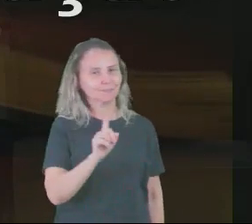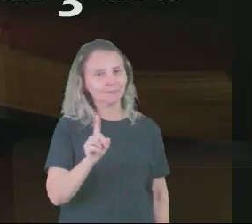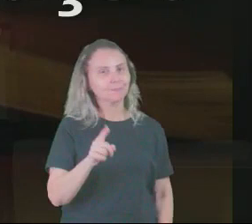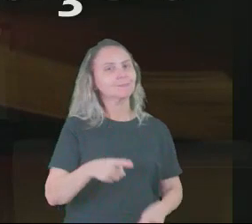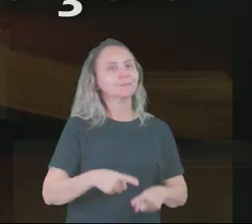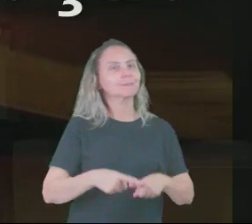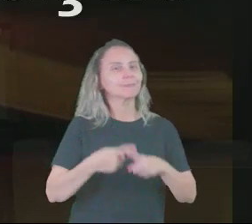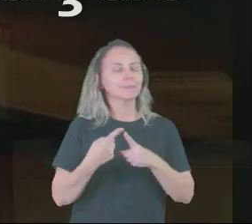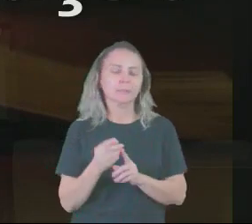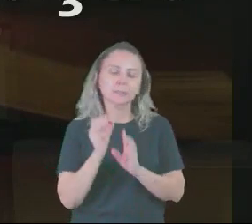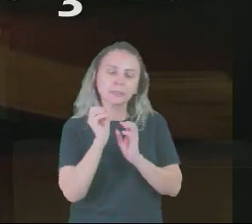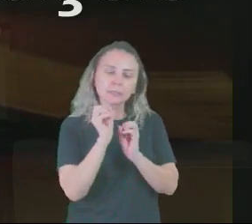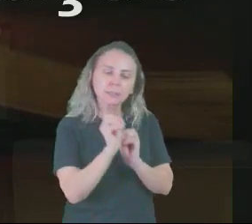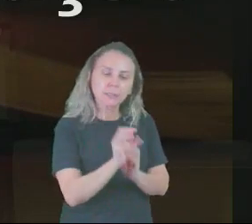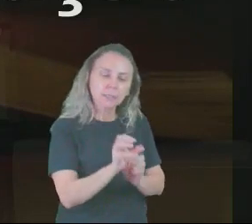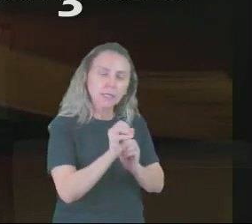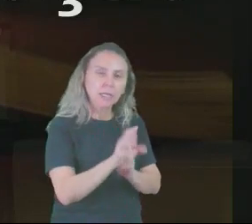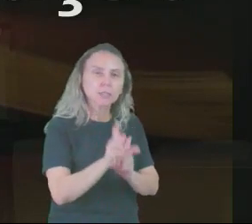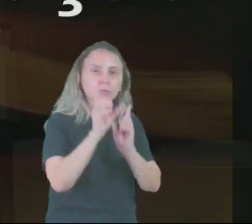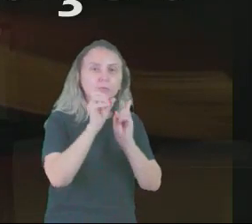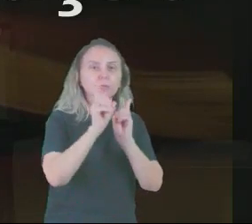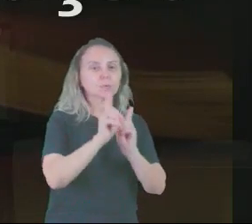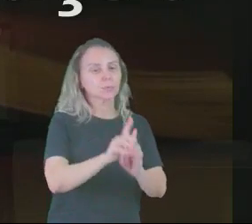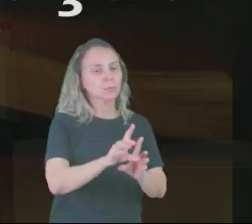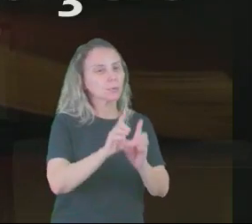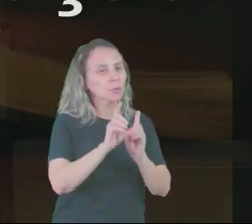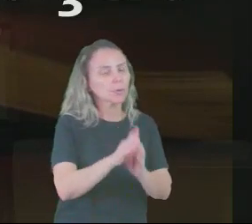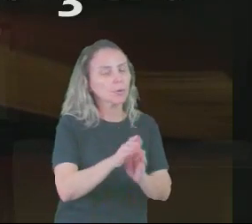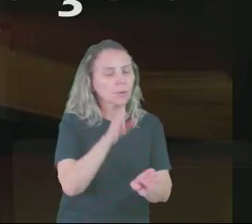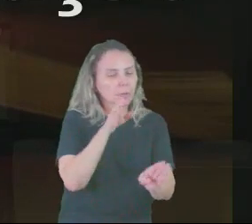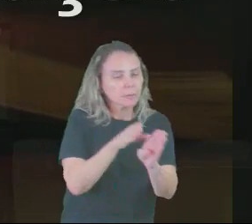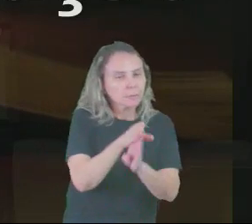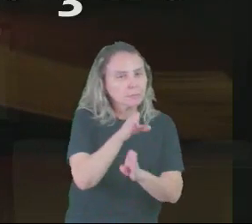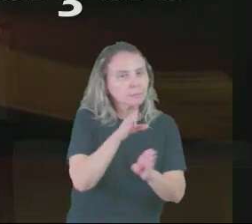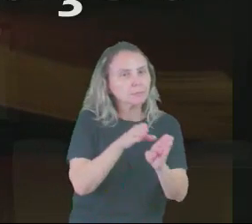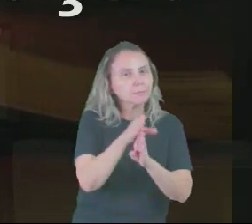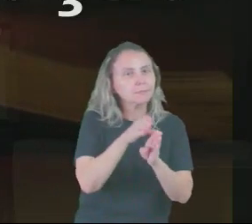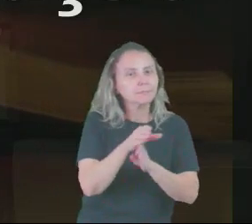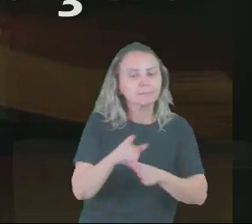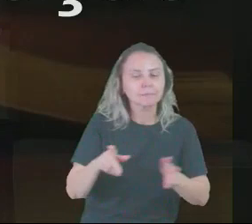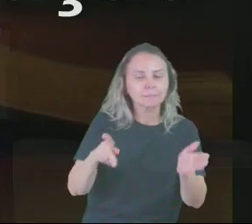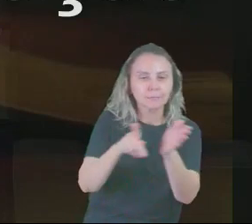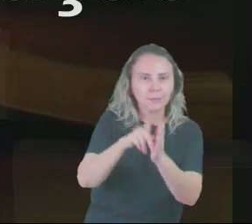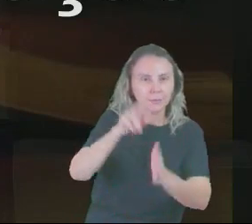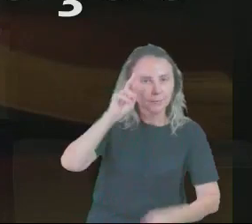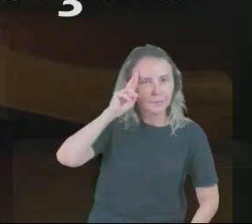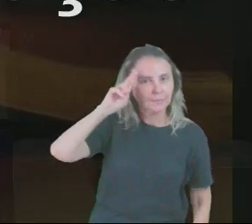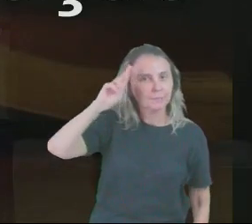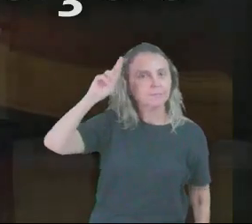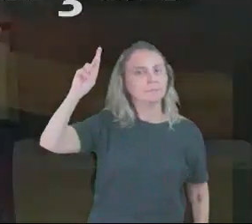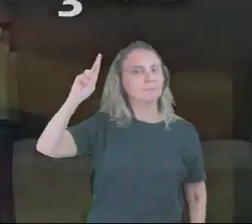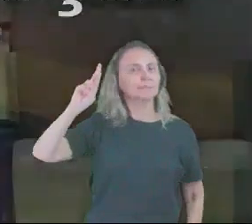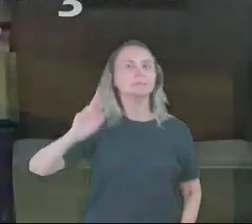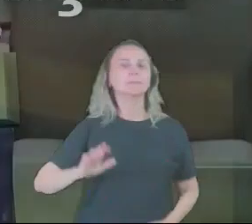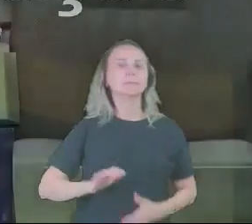doutrina e admoestação de quem do Senhor